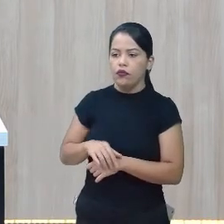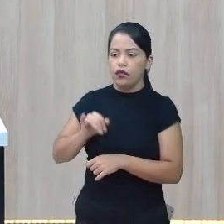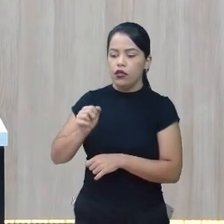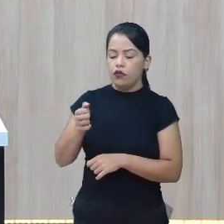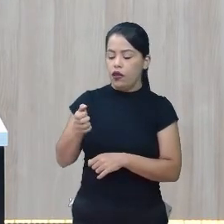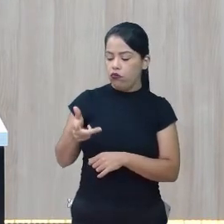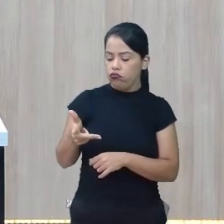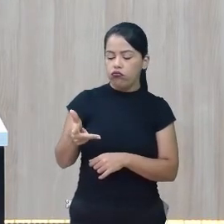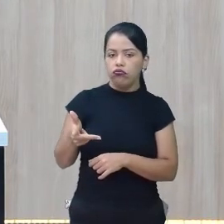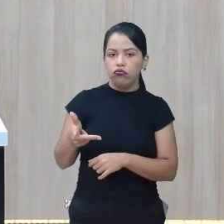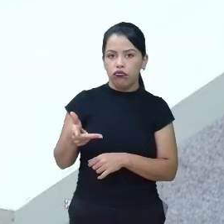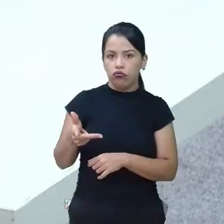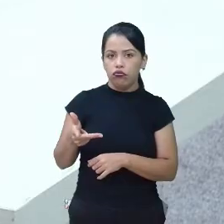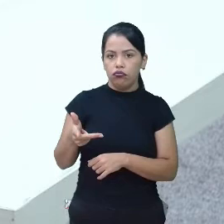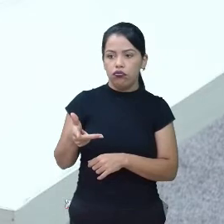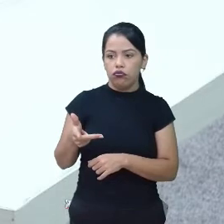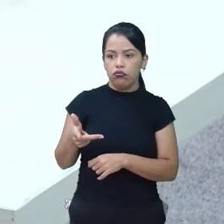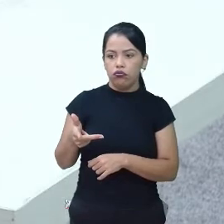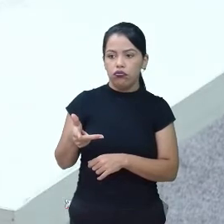fizer assim,